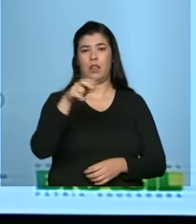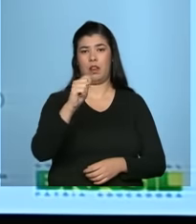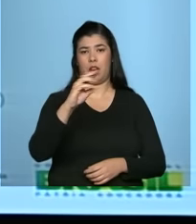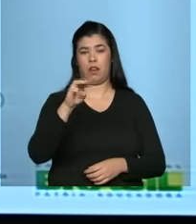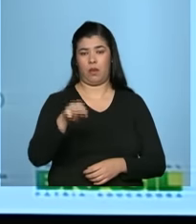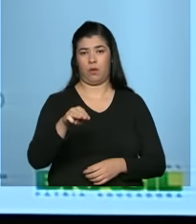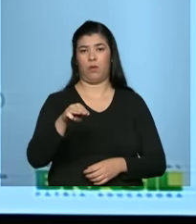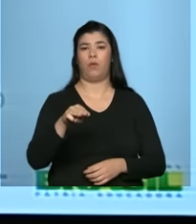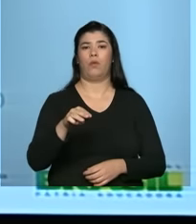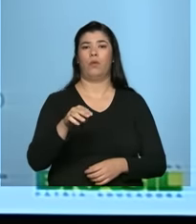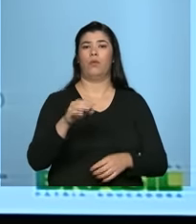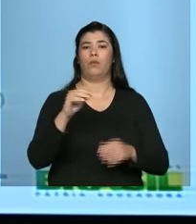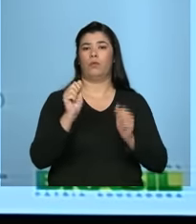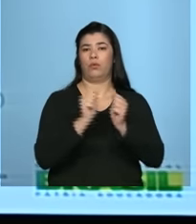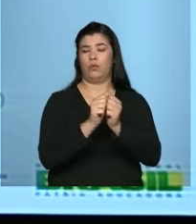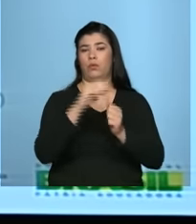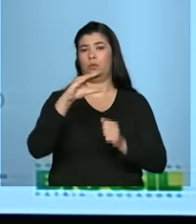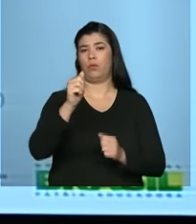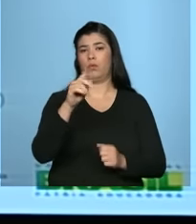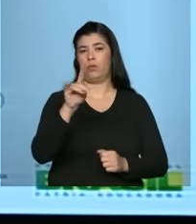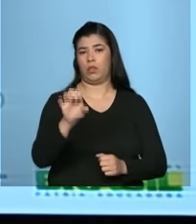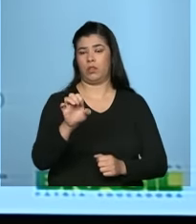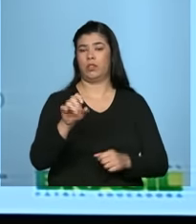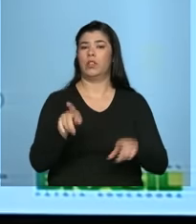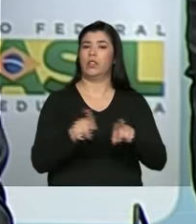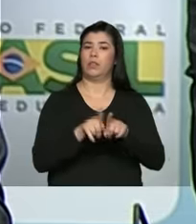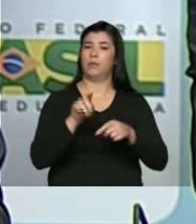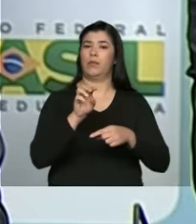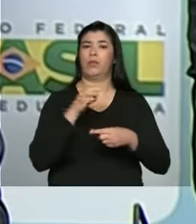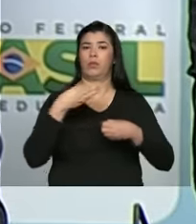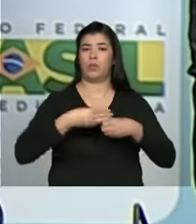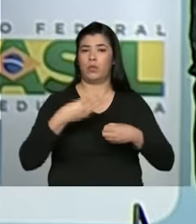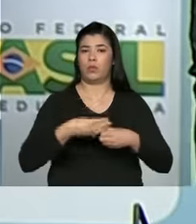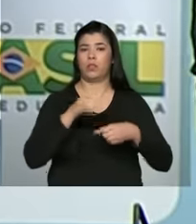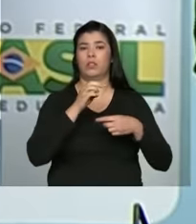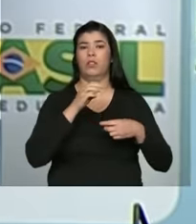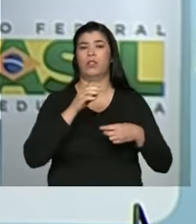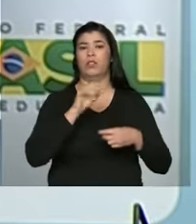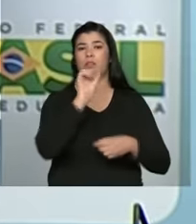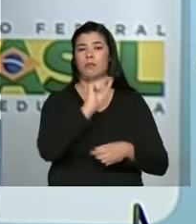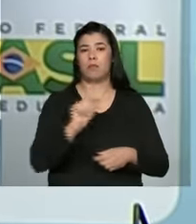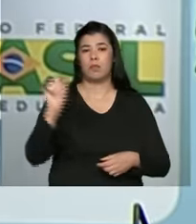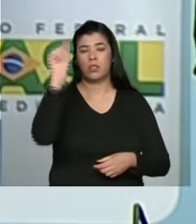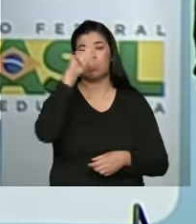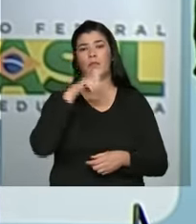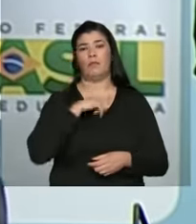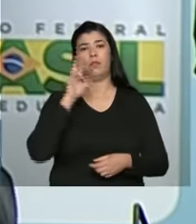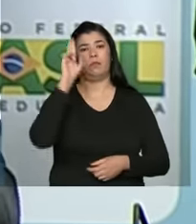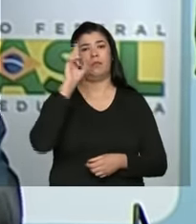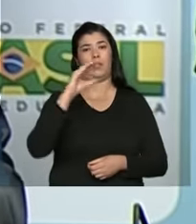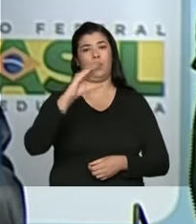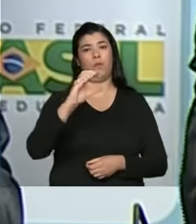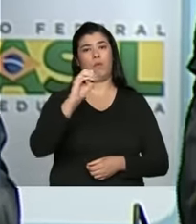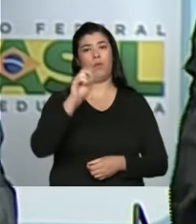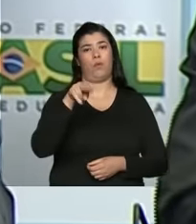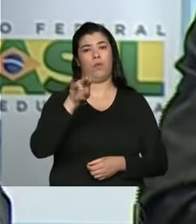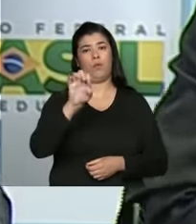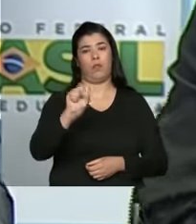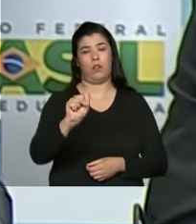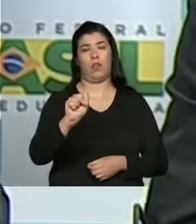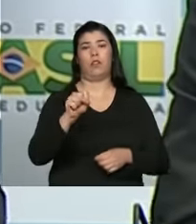E no caso dos estados e municípios eh pelo conas e pelo conaz que participaram ativamente todas as